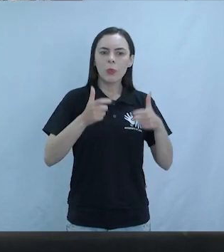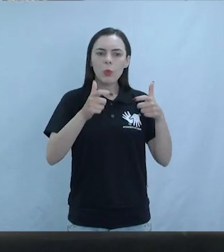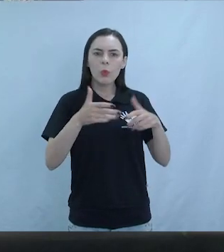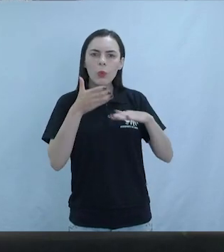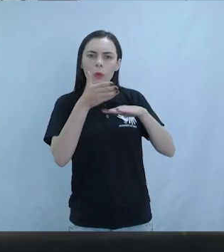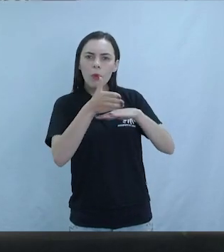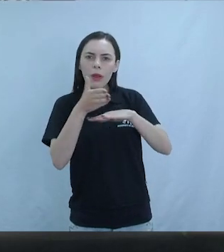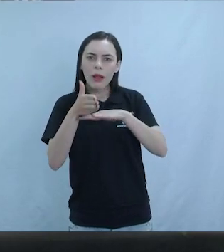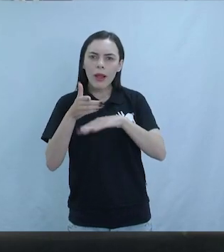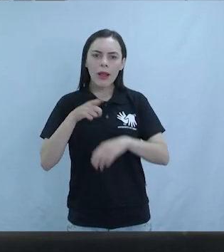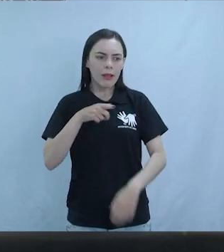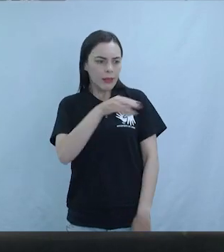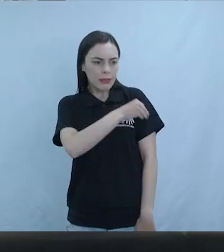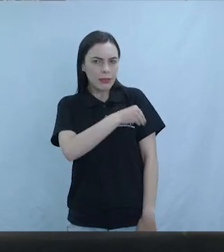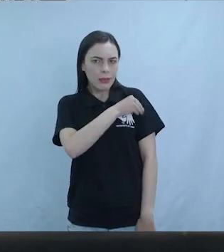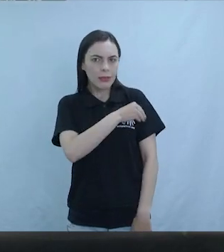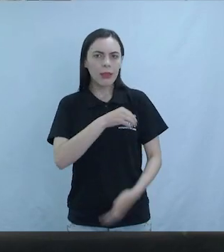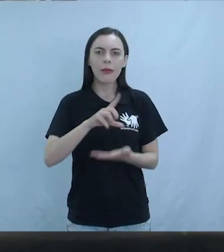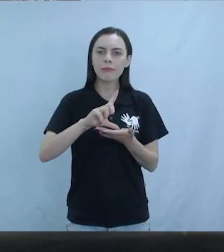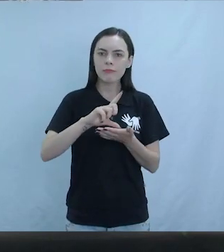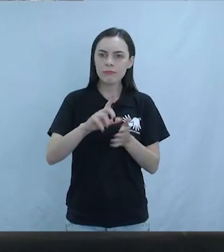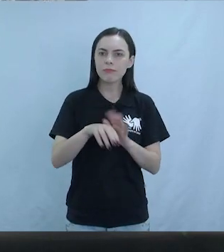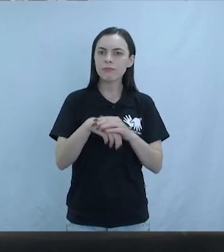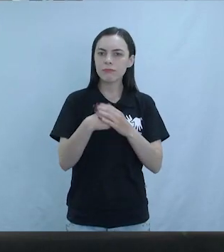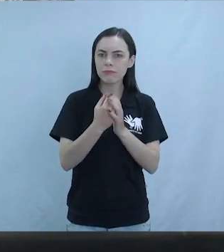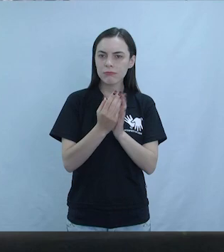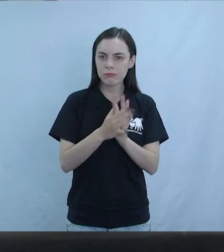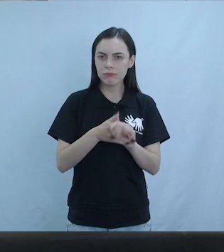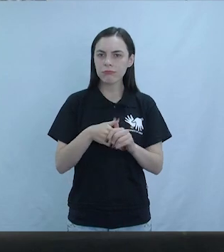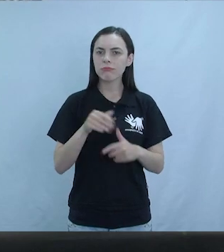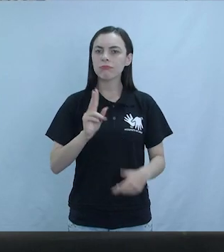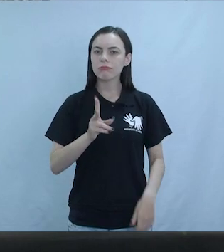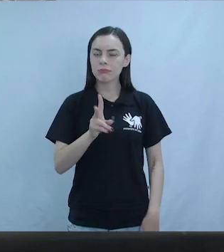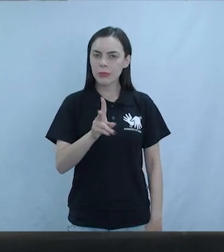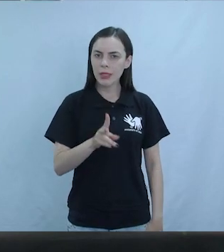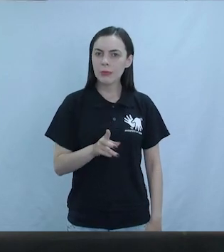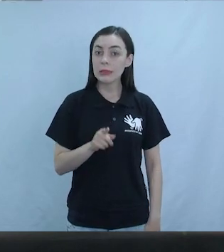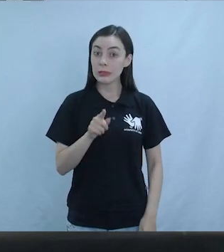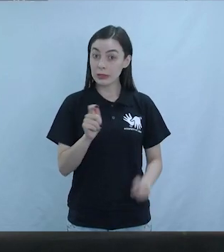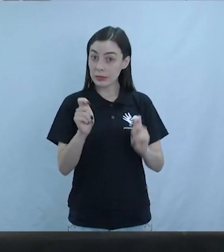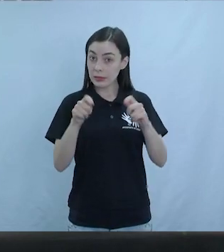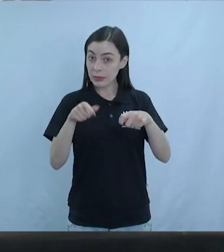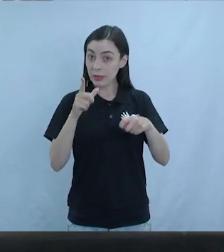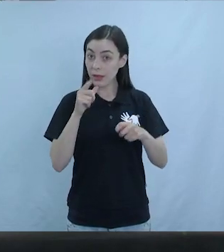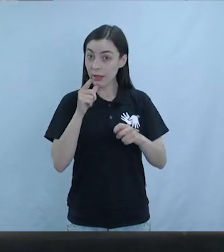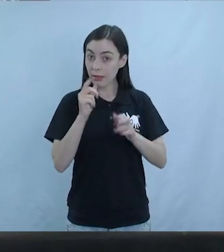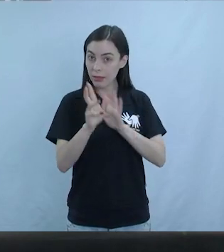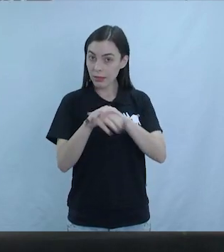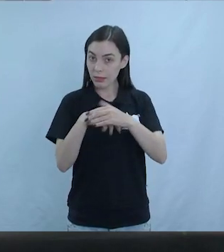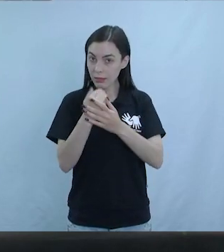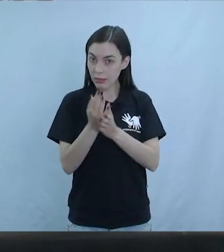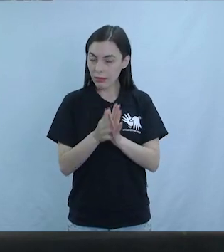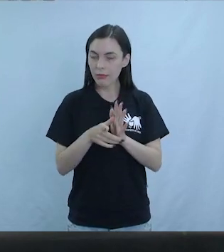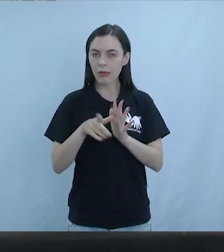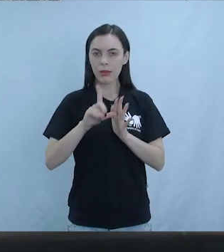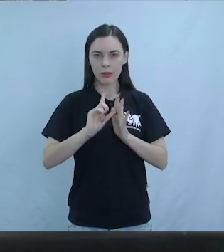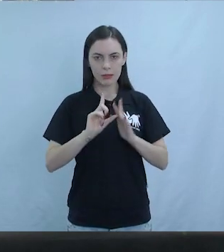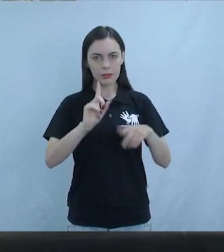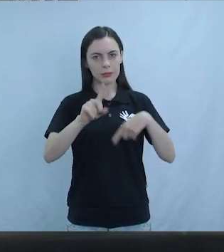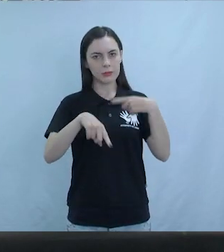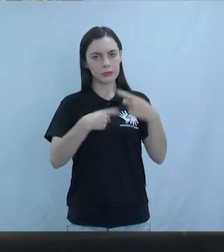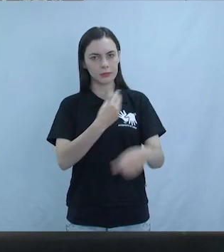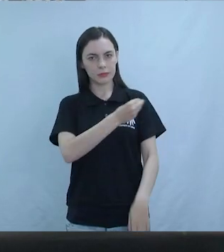for em algum lugar, encontrar o álcool, né? Isso, sempre tá limpando bem as mãos. Se puder lavar primeiro, né?